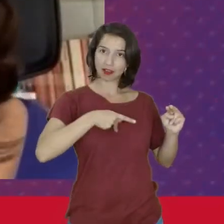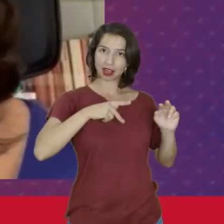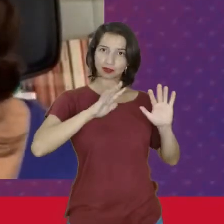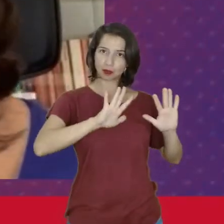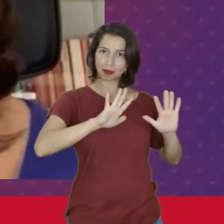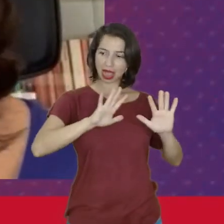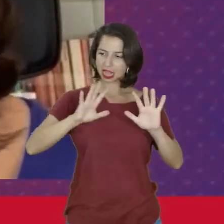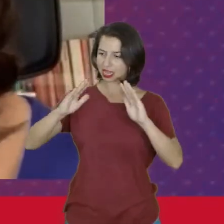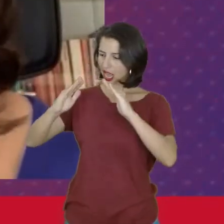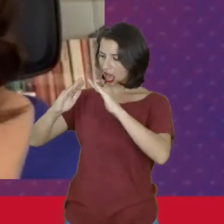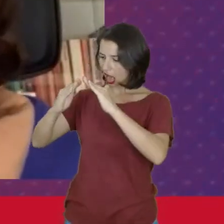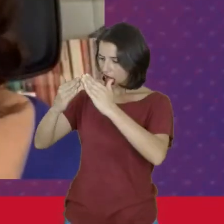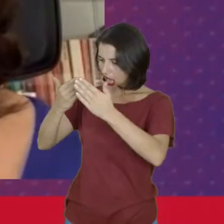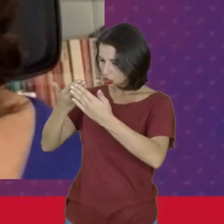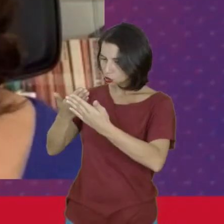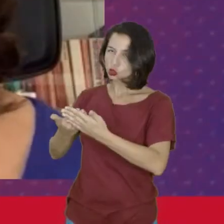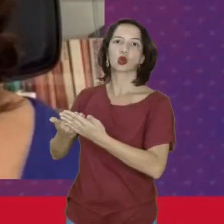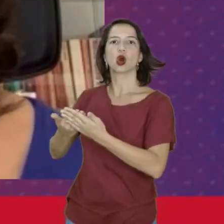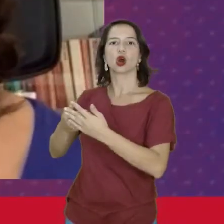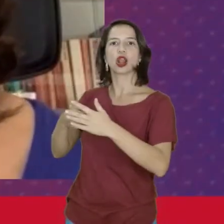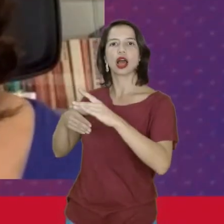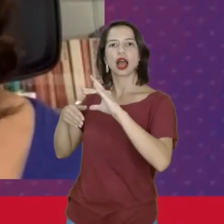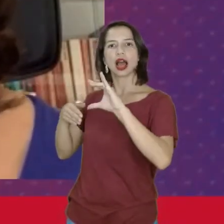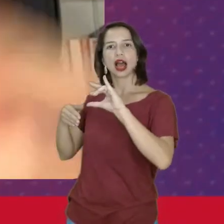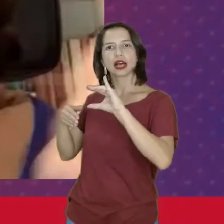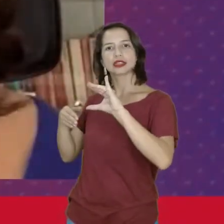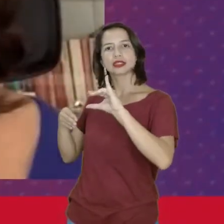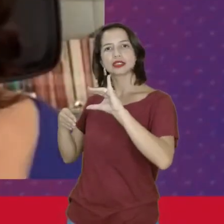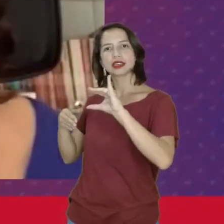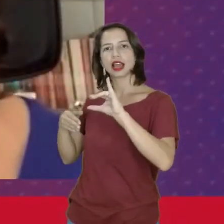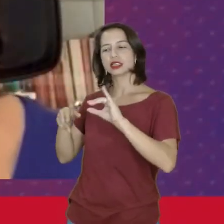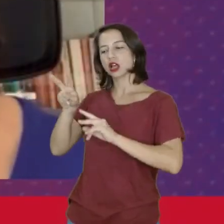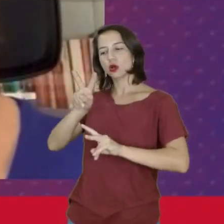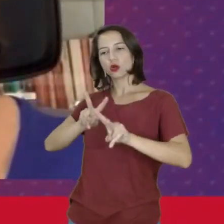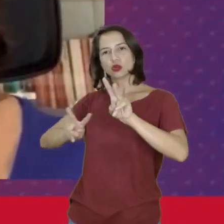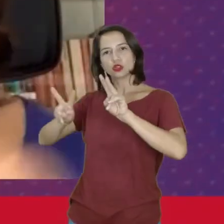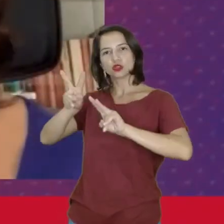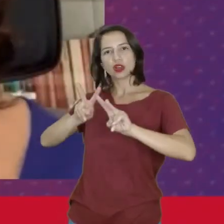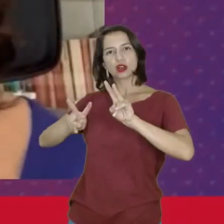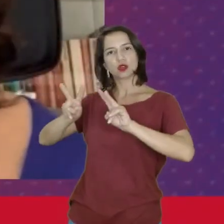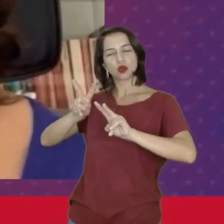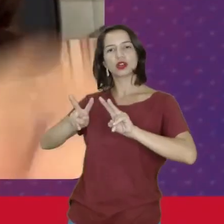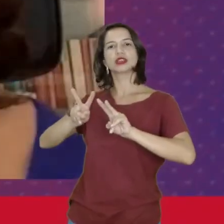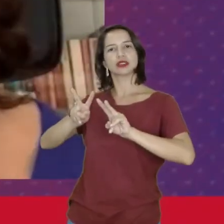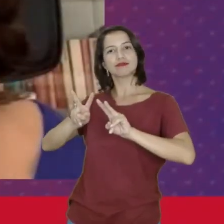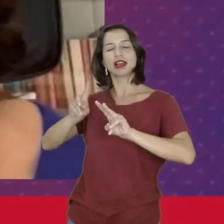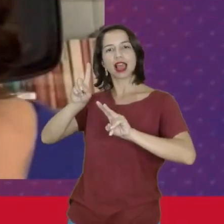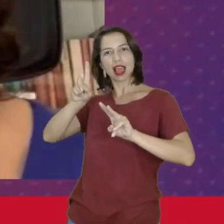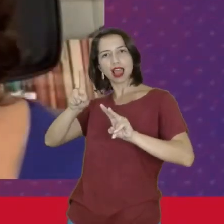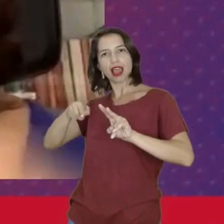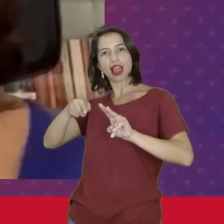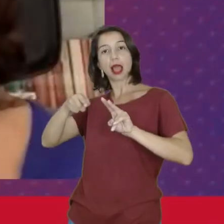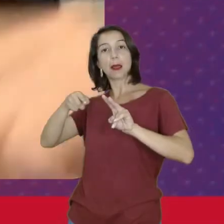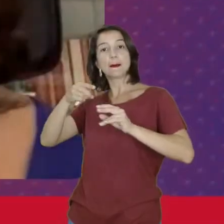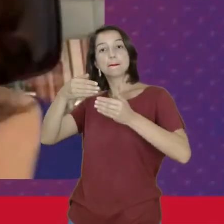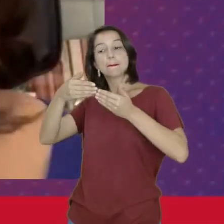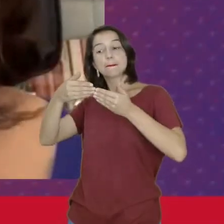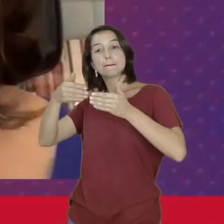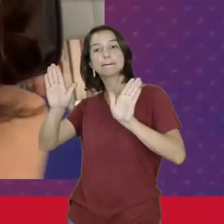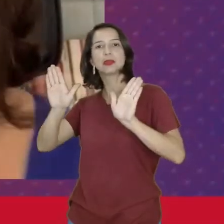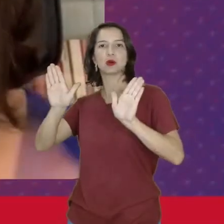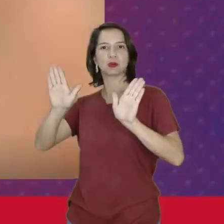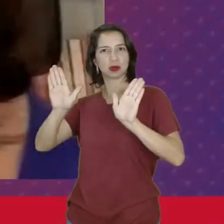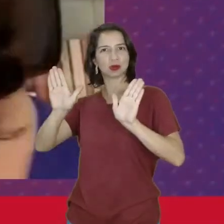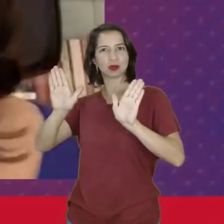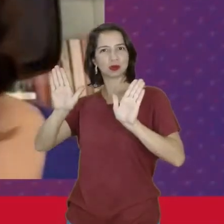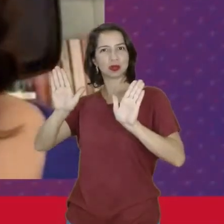é assunto público. Nós não podemos deixar que a escola seja tomada por esta ou aquela seita,